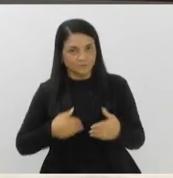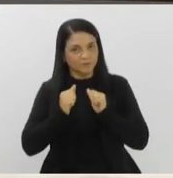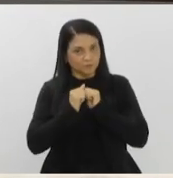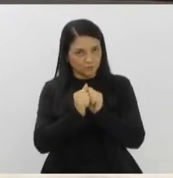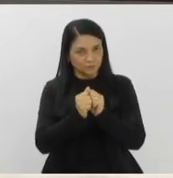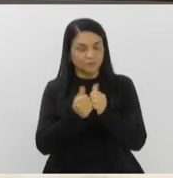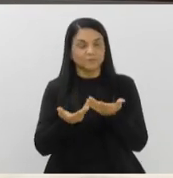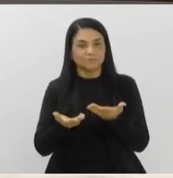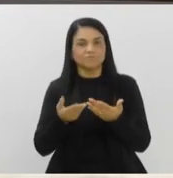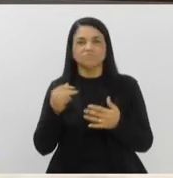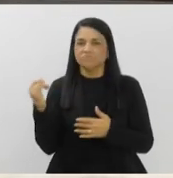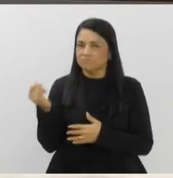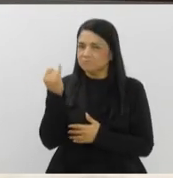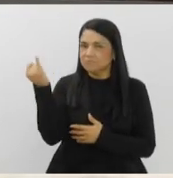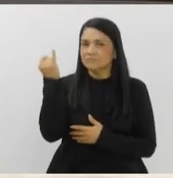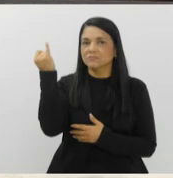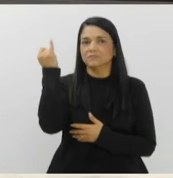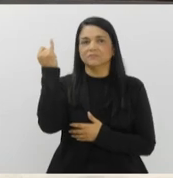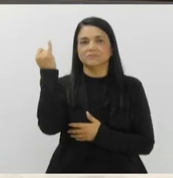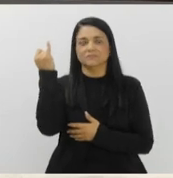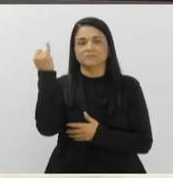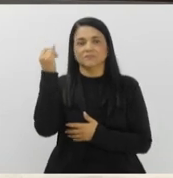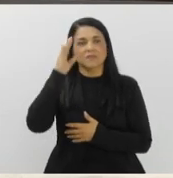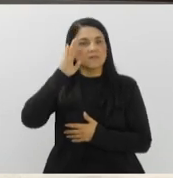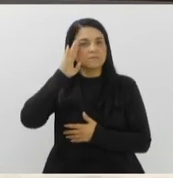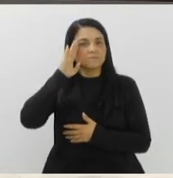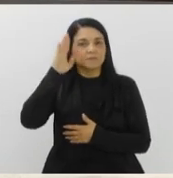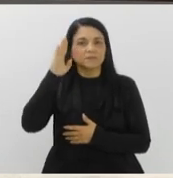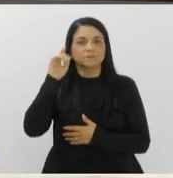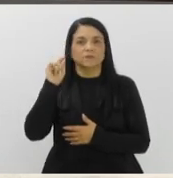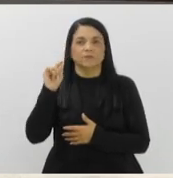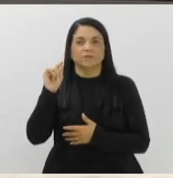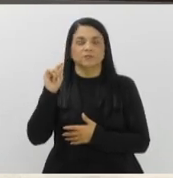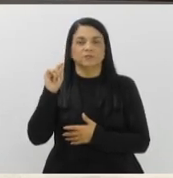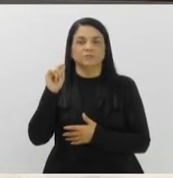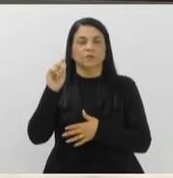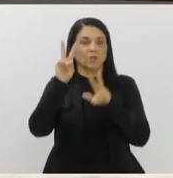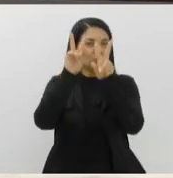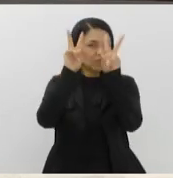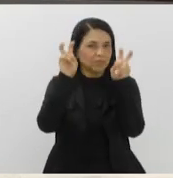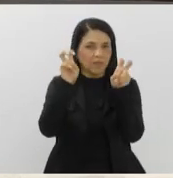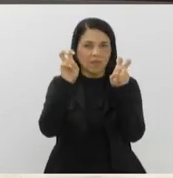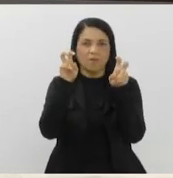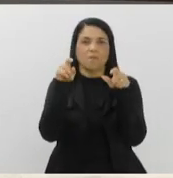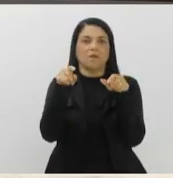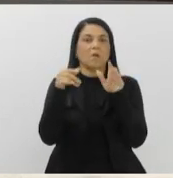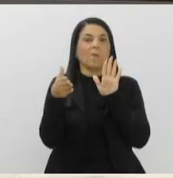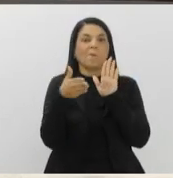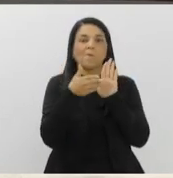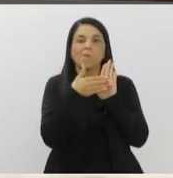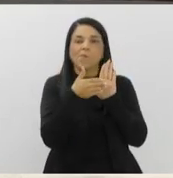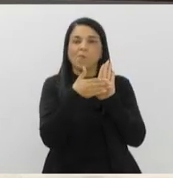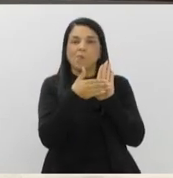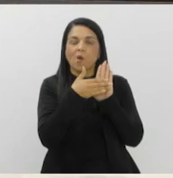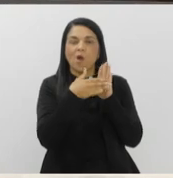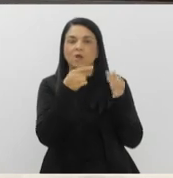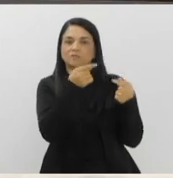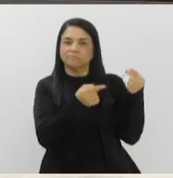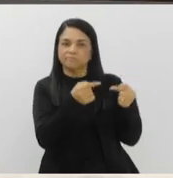Isso é muito importante. Principalmente pelo tema, pelo que se propõe aqui a